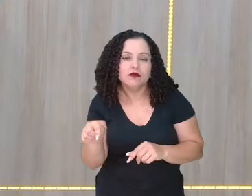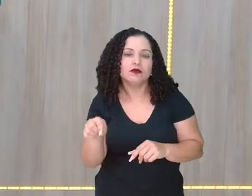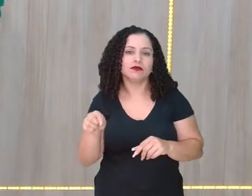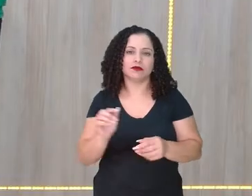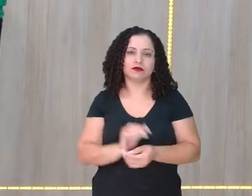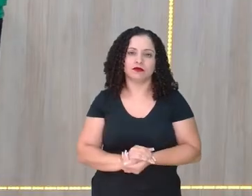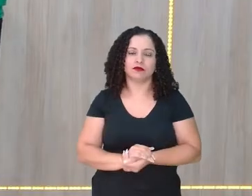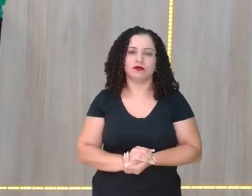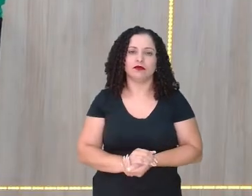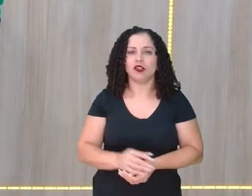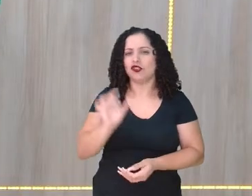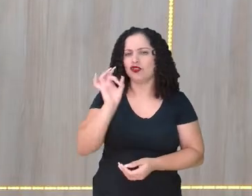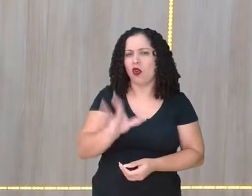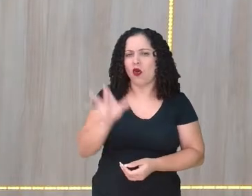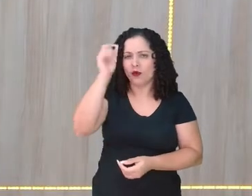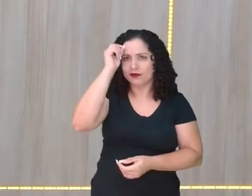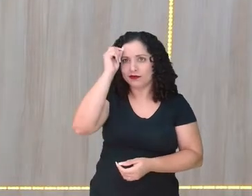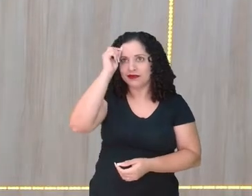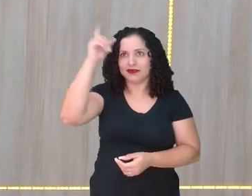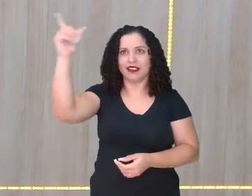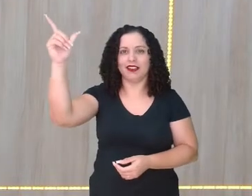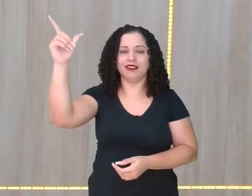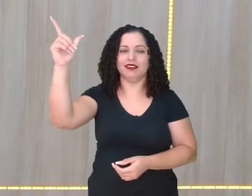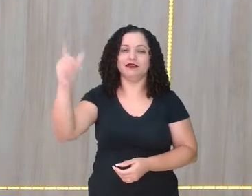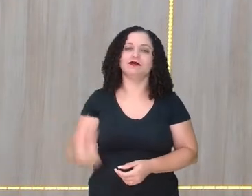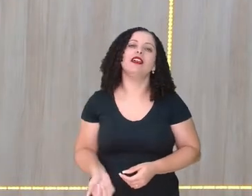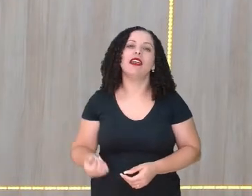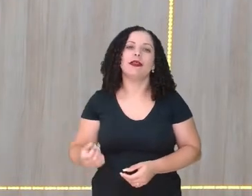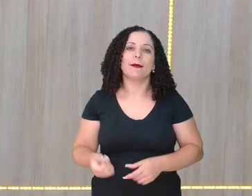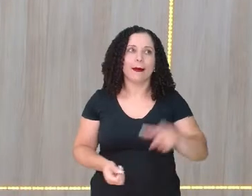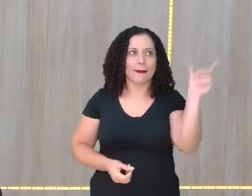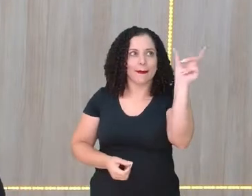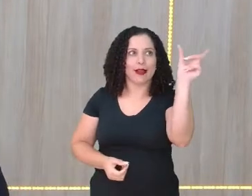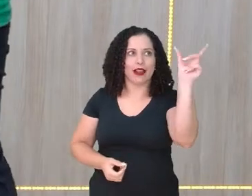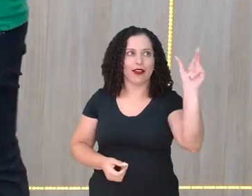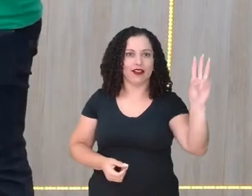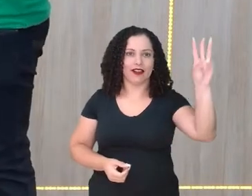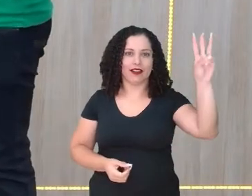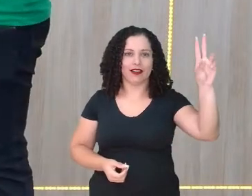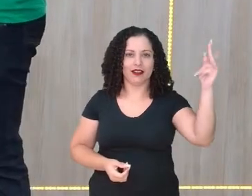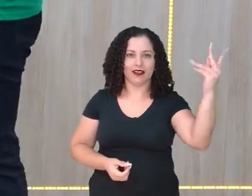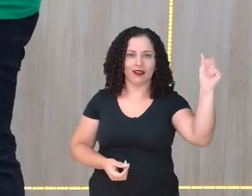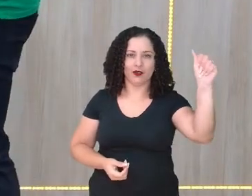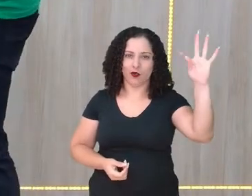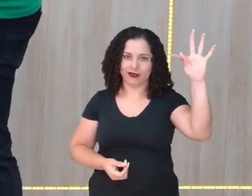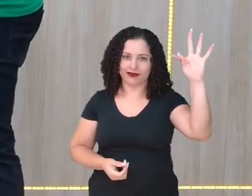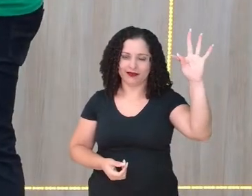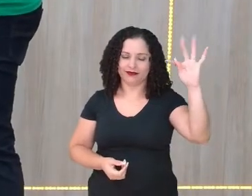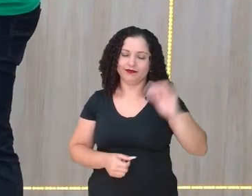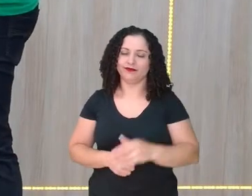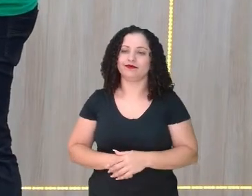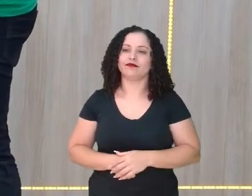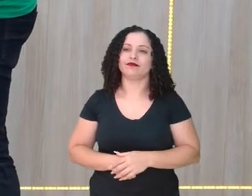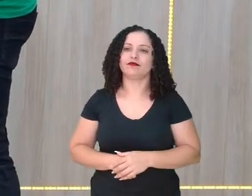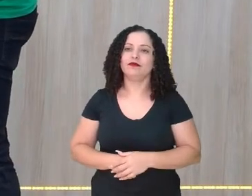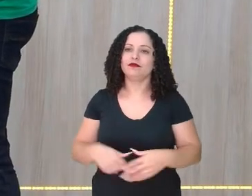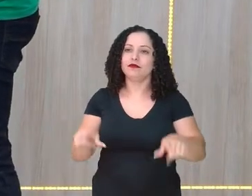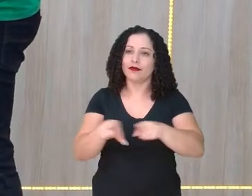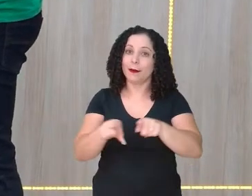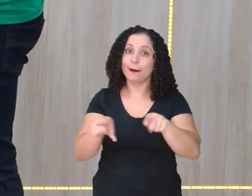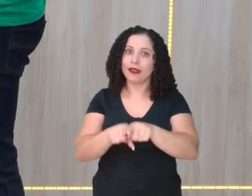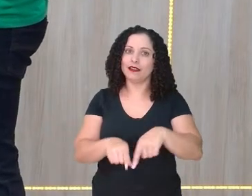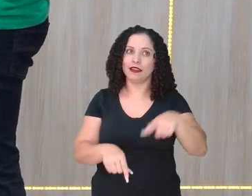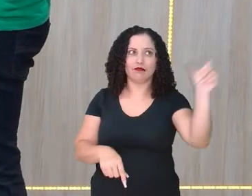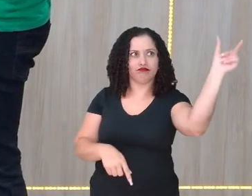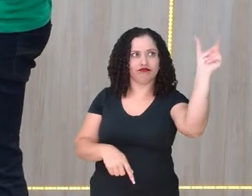ideia para a gente poder puxar a palavra what, que significa o quê. Eu também tenho o what